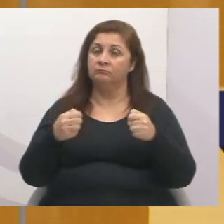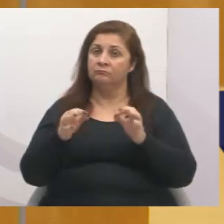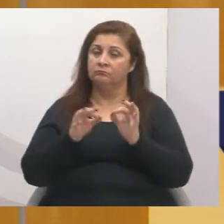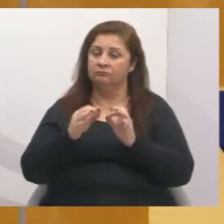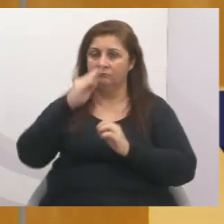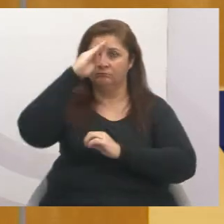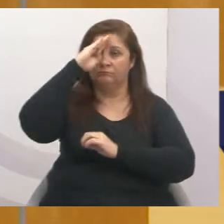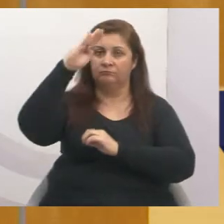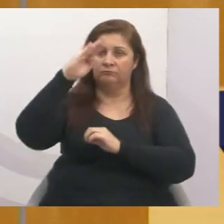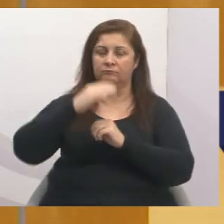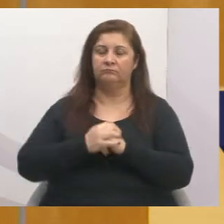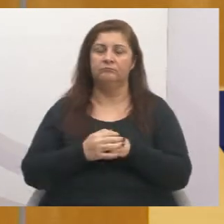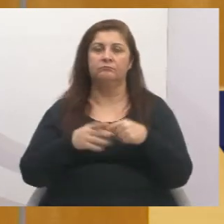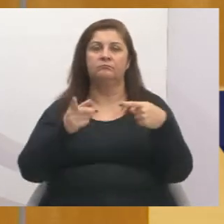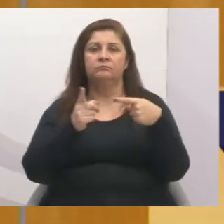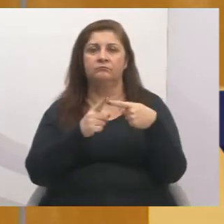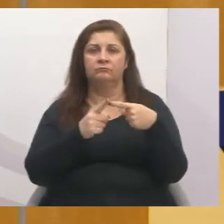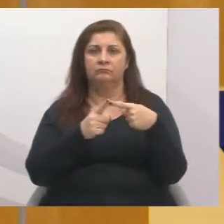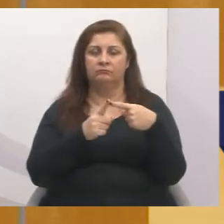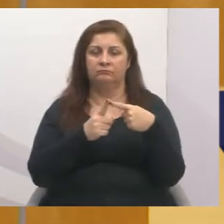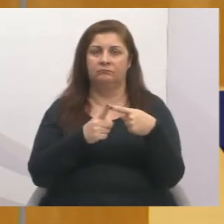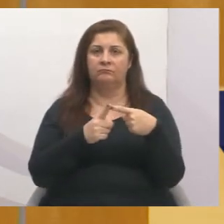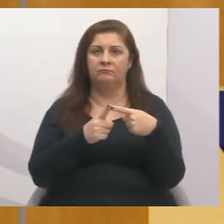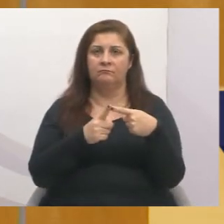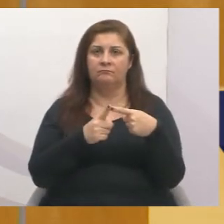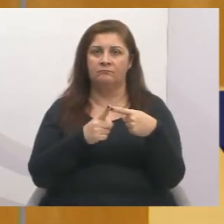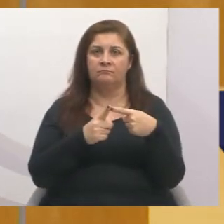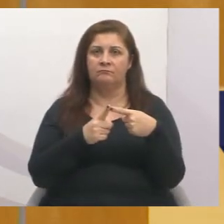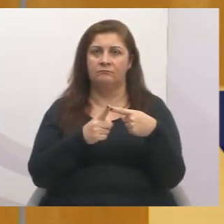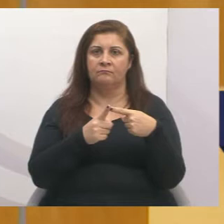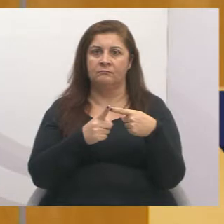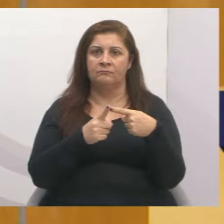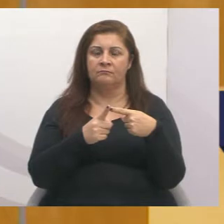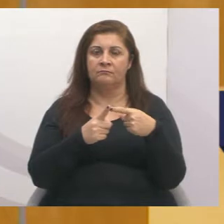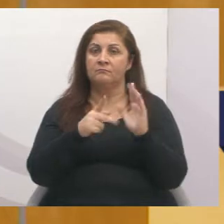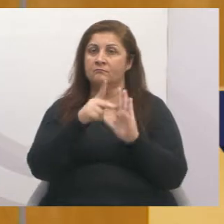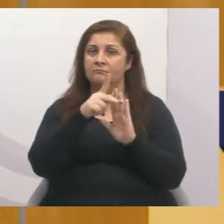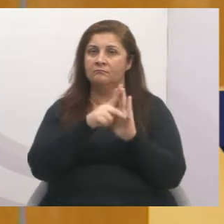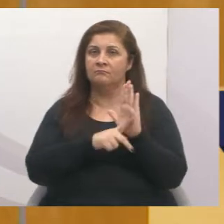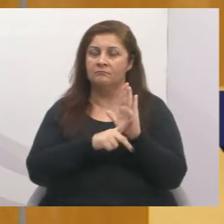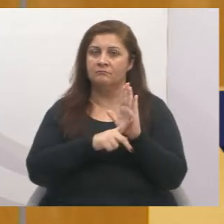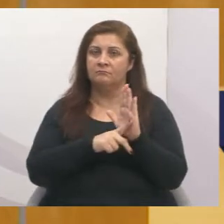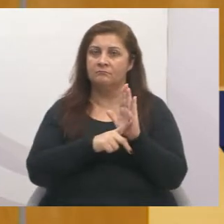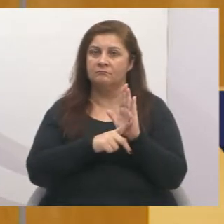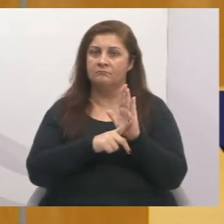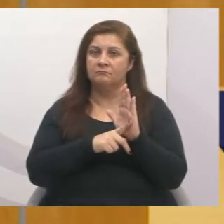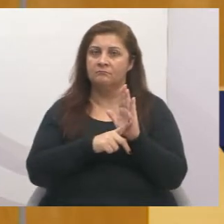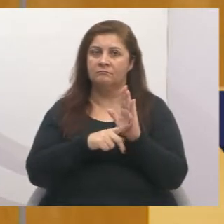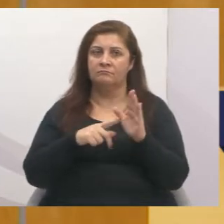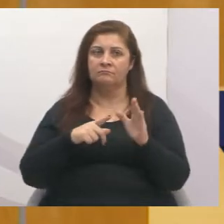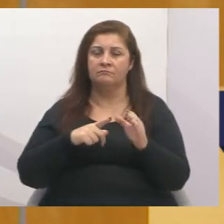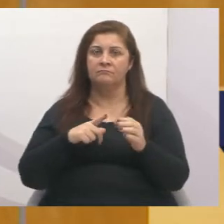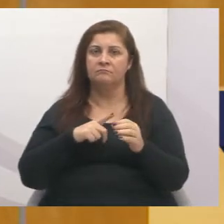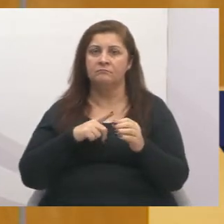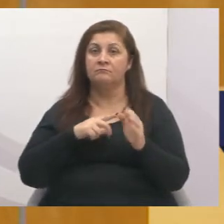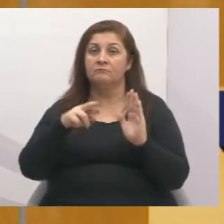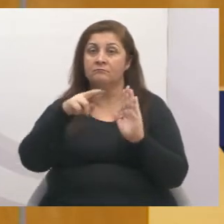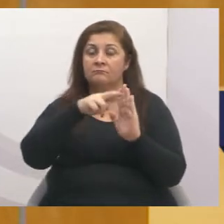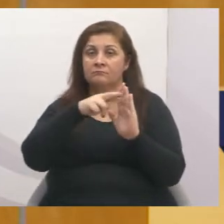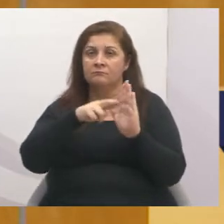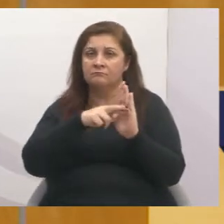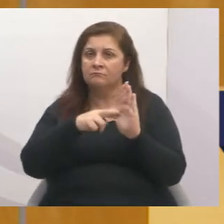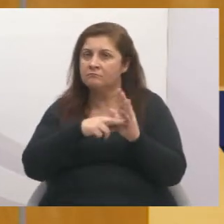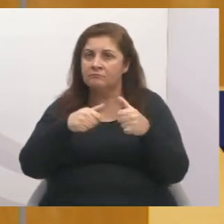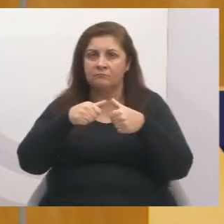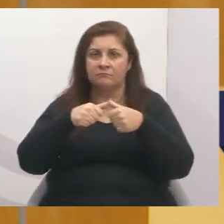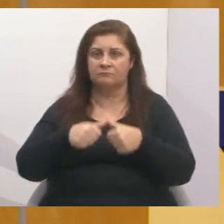premissas. A primeira é que a proposta ela tem um núcleo duro, que são as regras